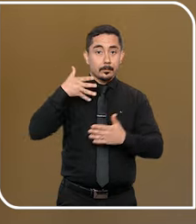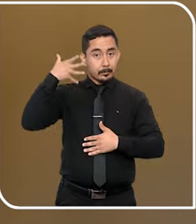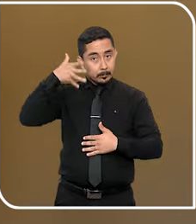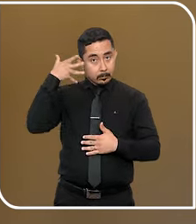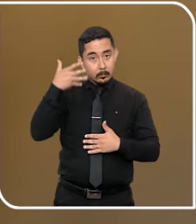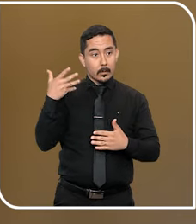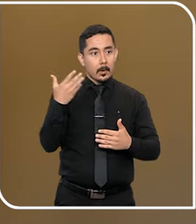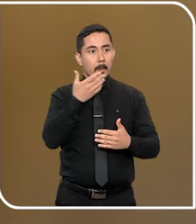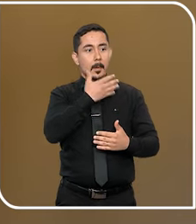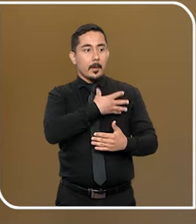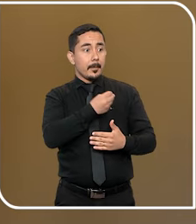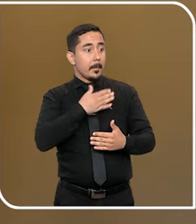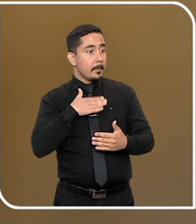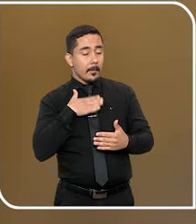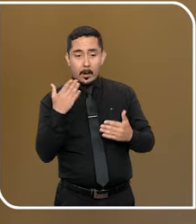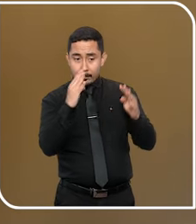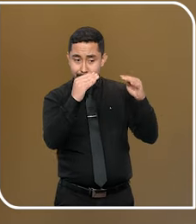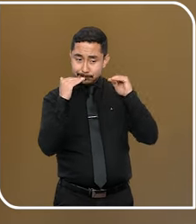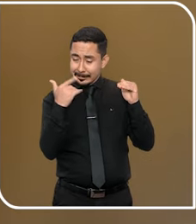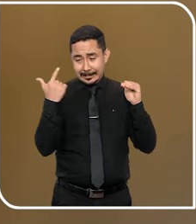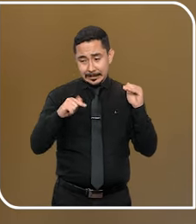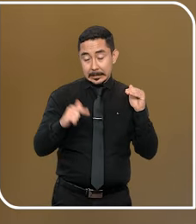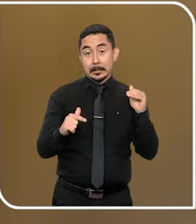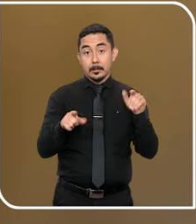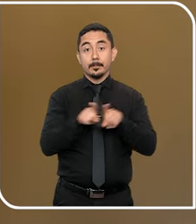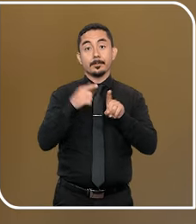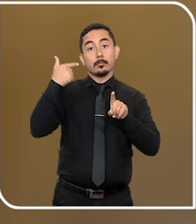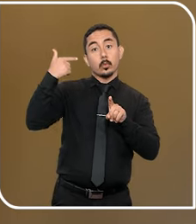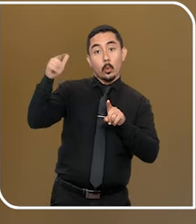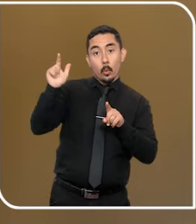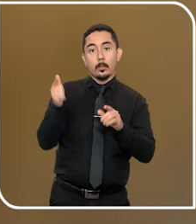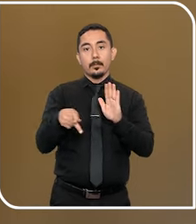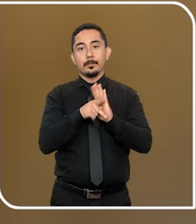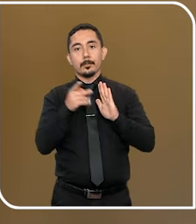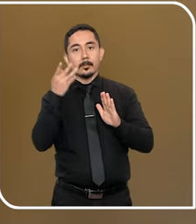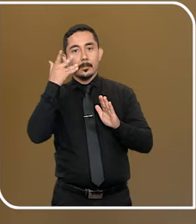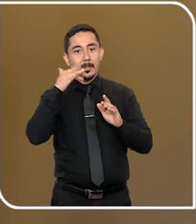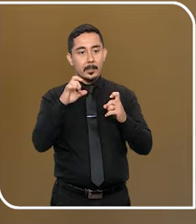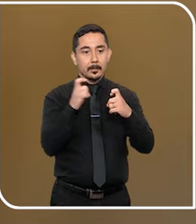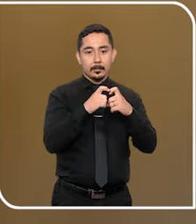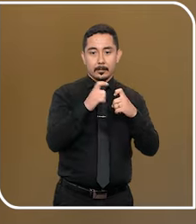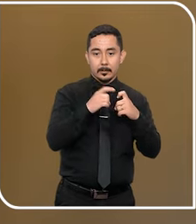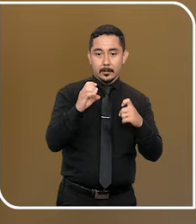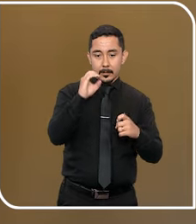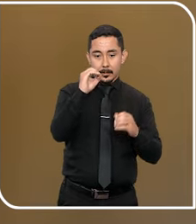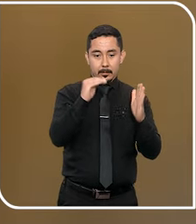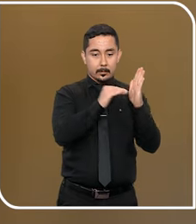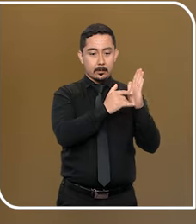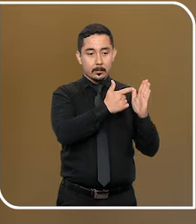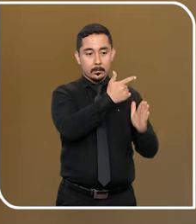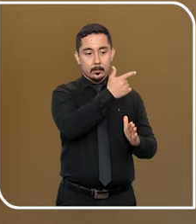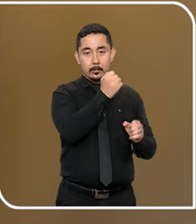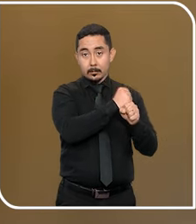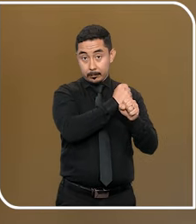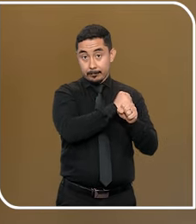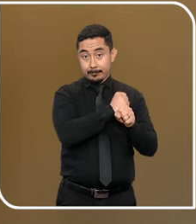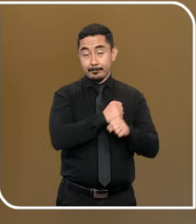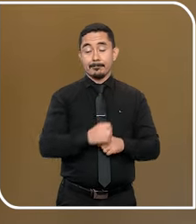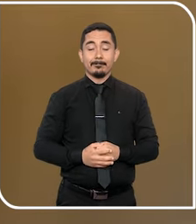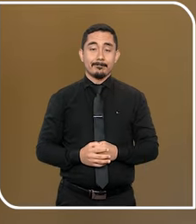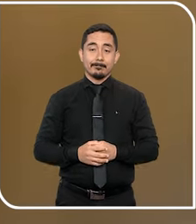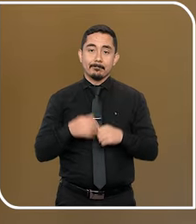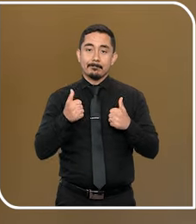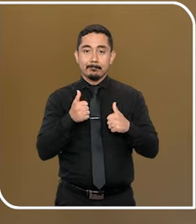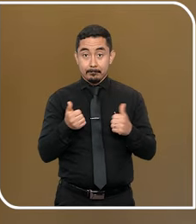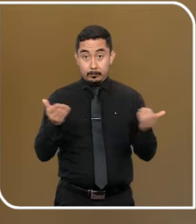meu filho não me obedece e o manual de orientação odontopediátrica para criança de 0 a 2 anos muito